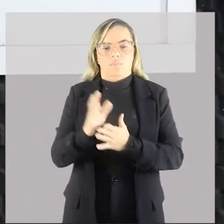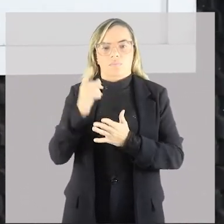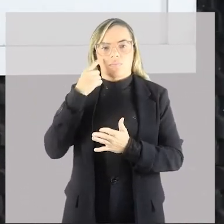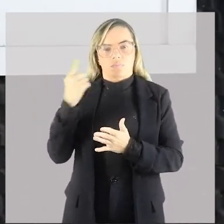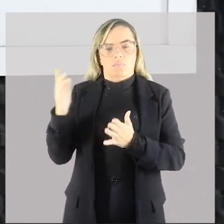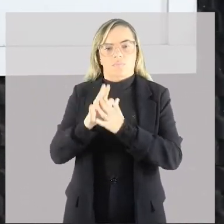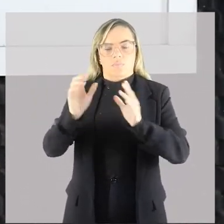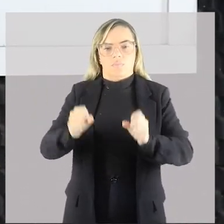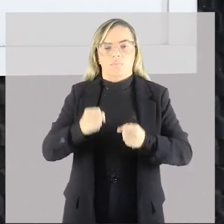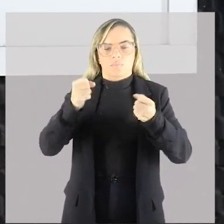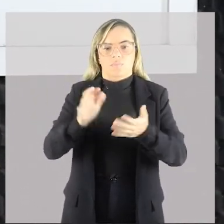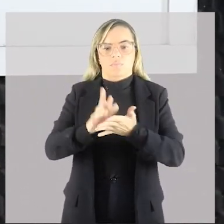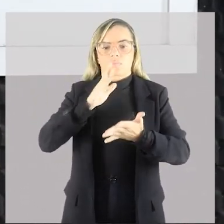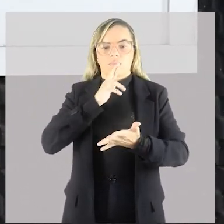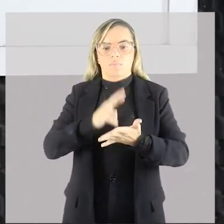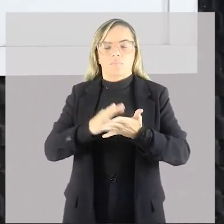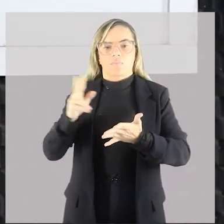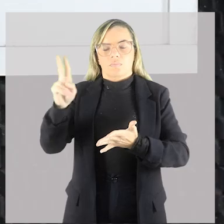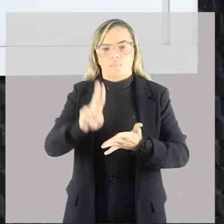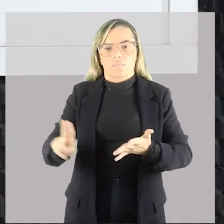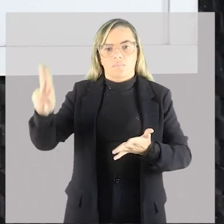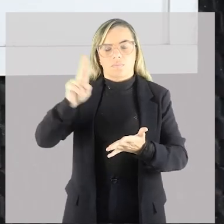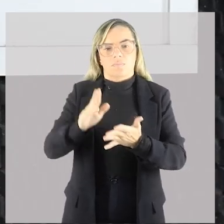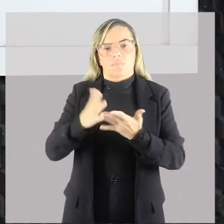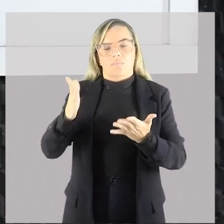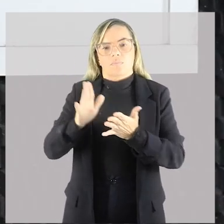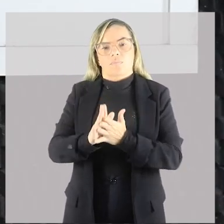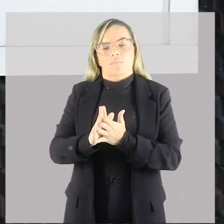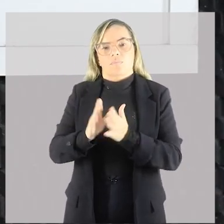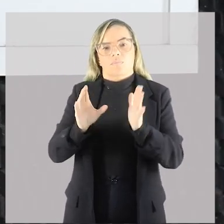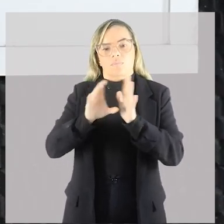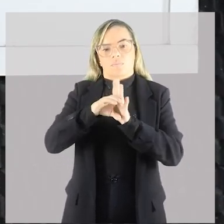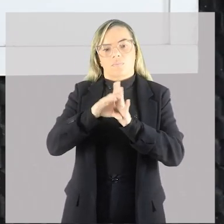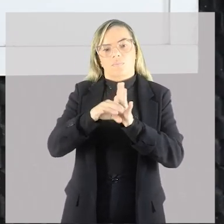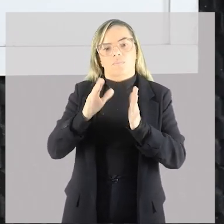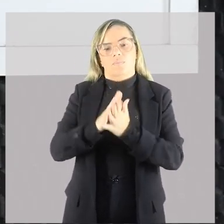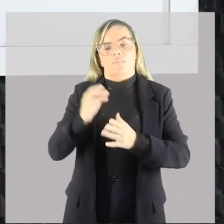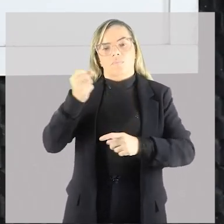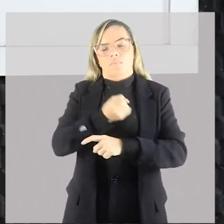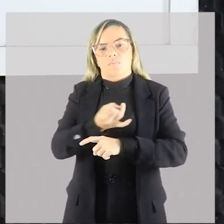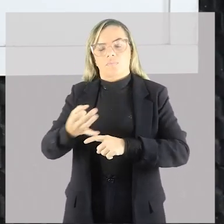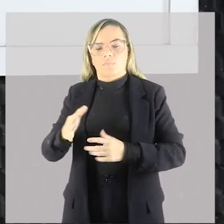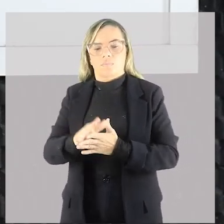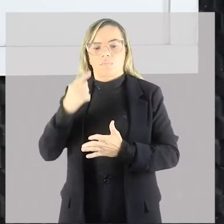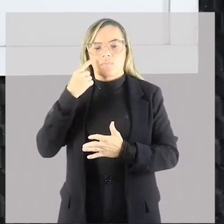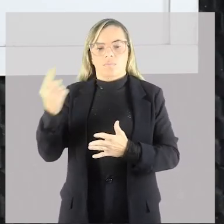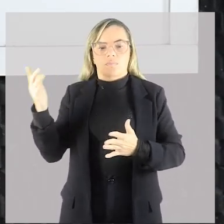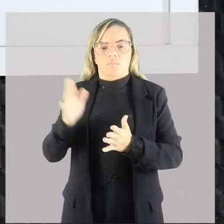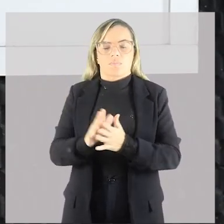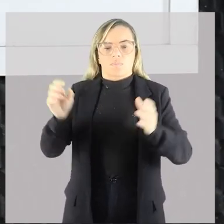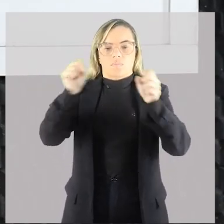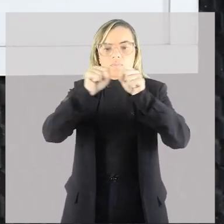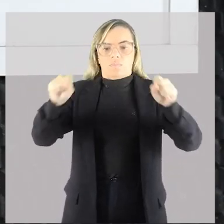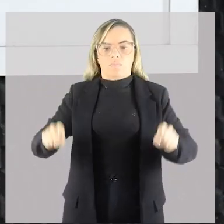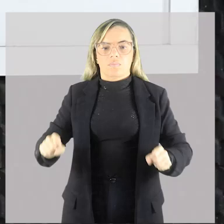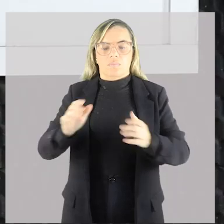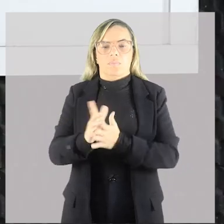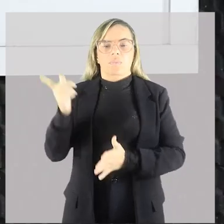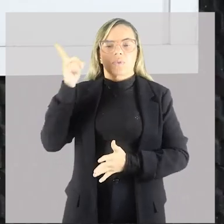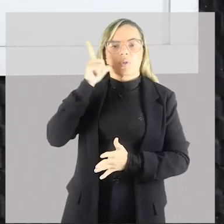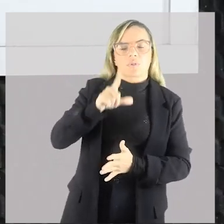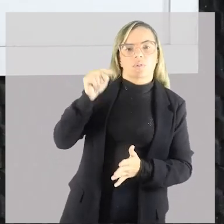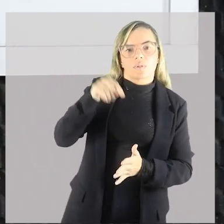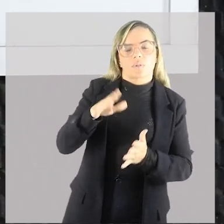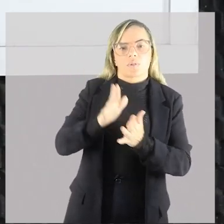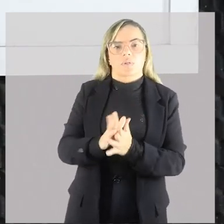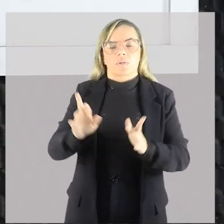pode resolver apenas usando o princípio fundamental da contagem, é que ele fala que o sistema ele consegue diferenciar